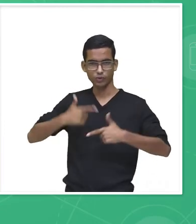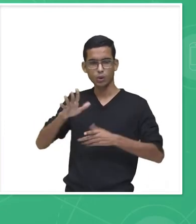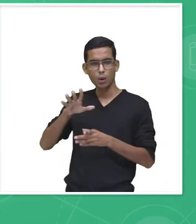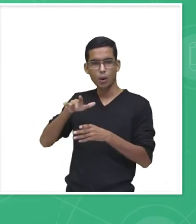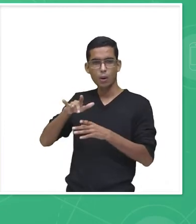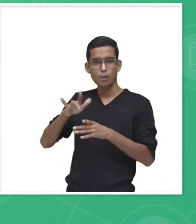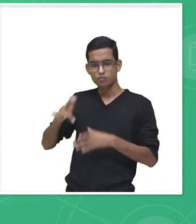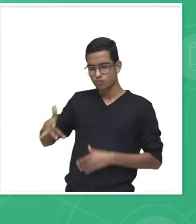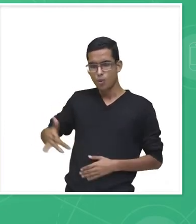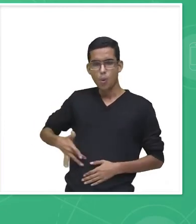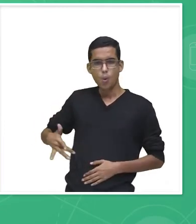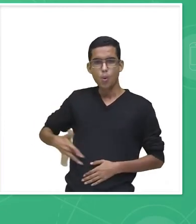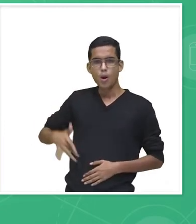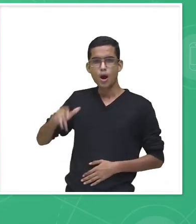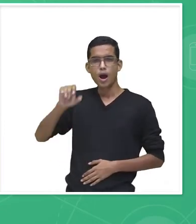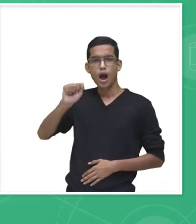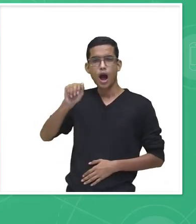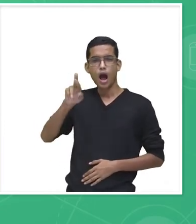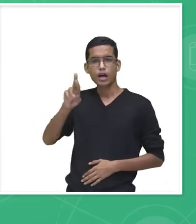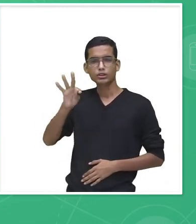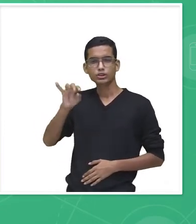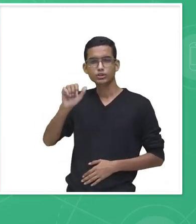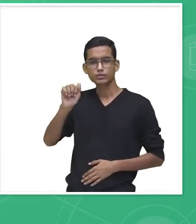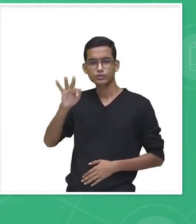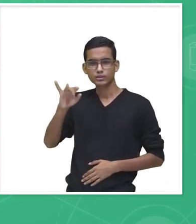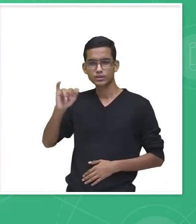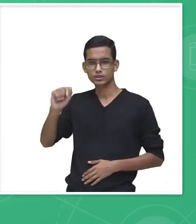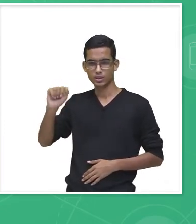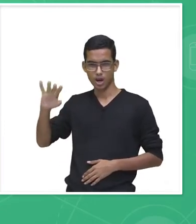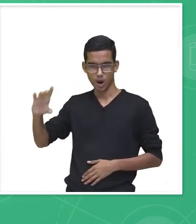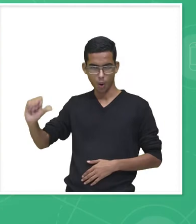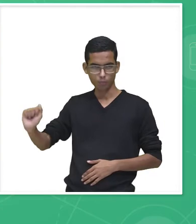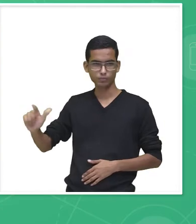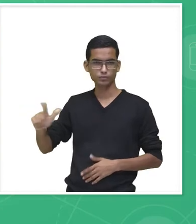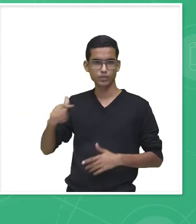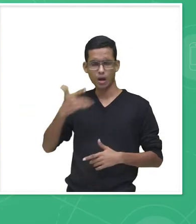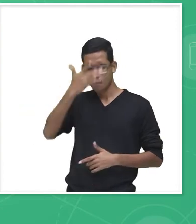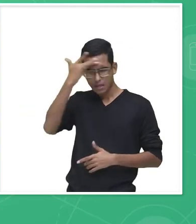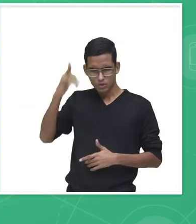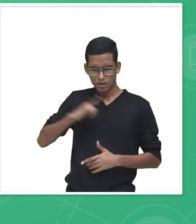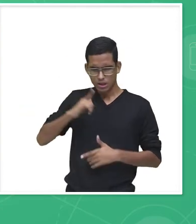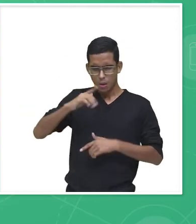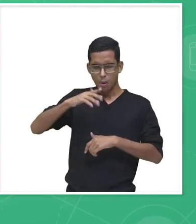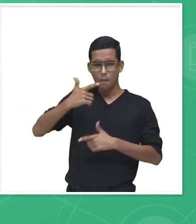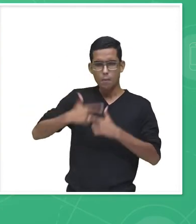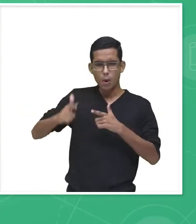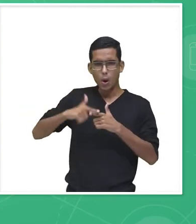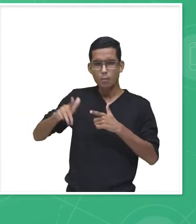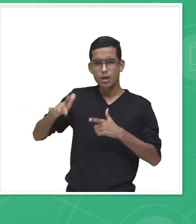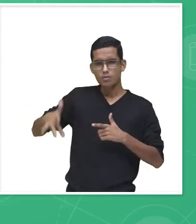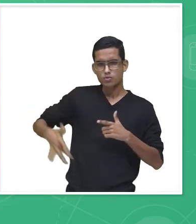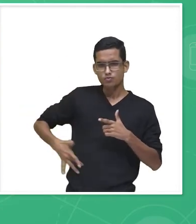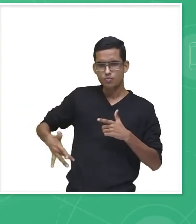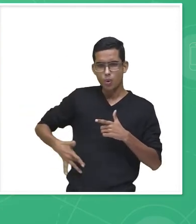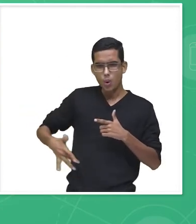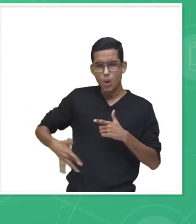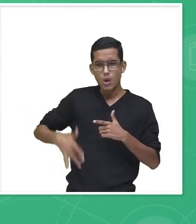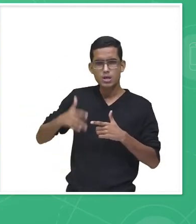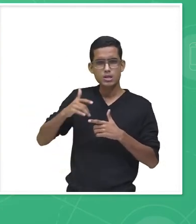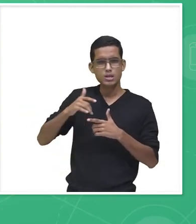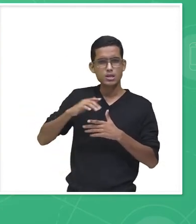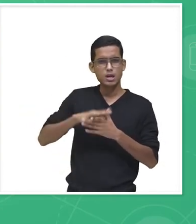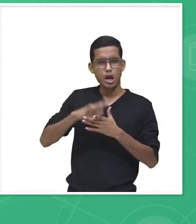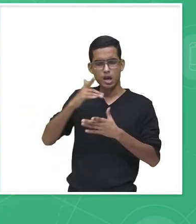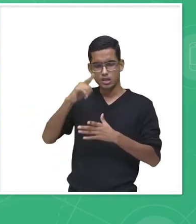um problema nos seus rins né E por algum motivo seus rins não estão funcionando corretamente E aí é